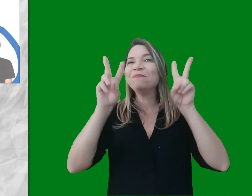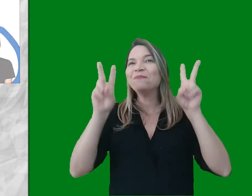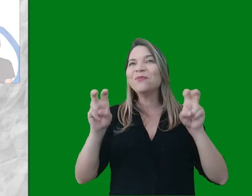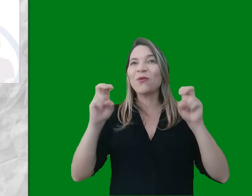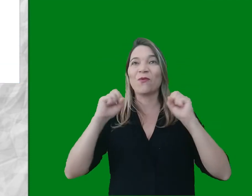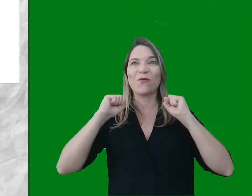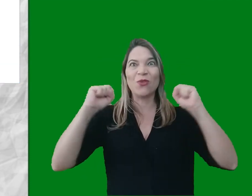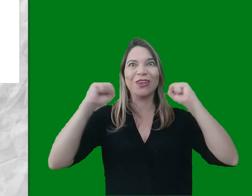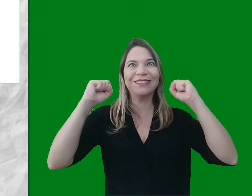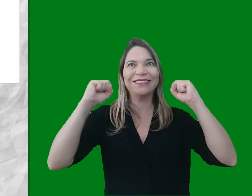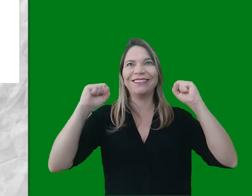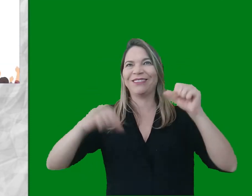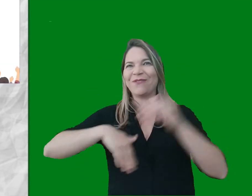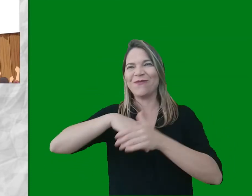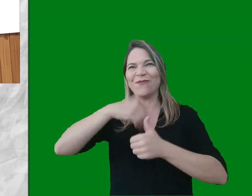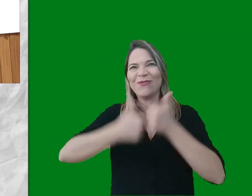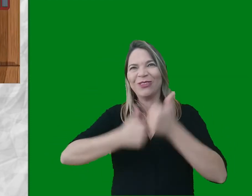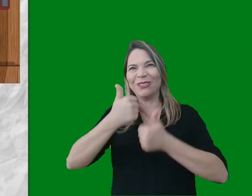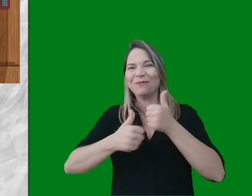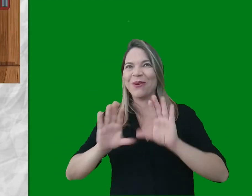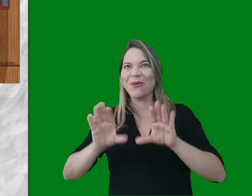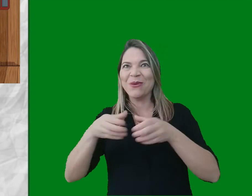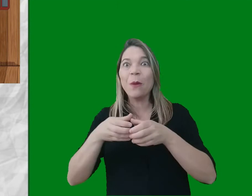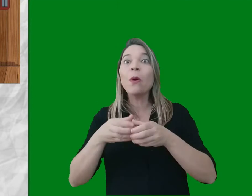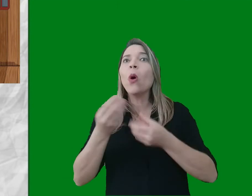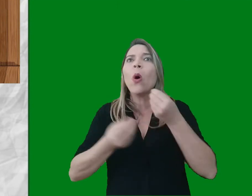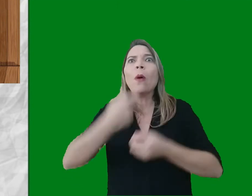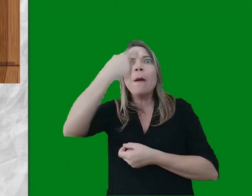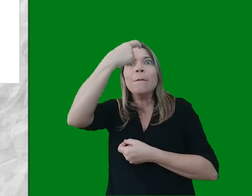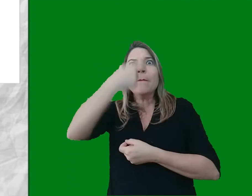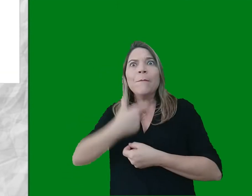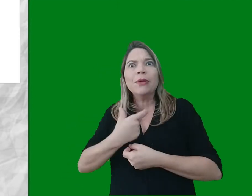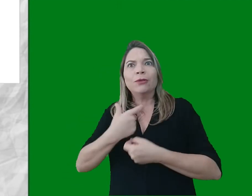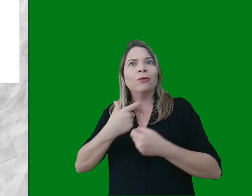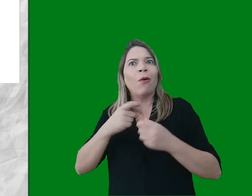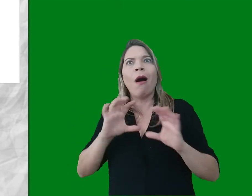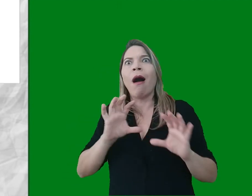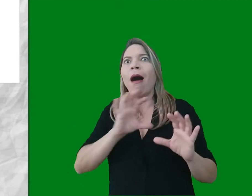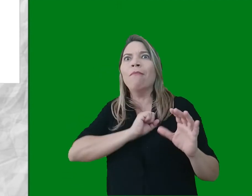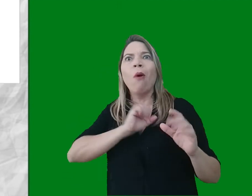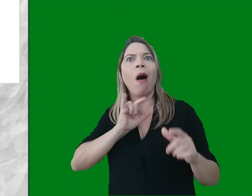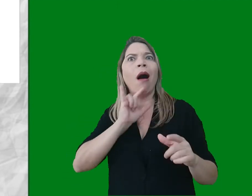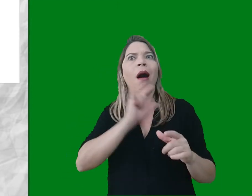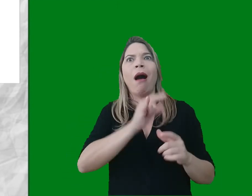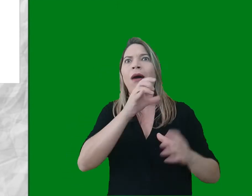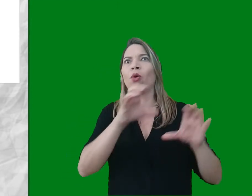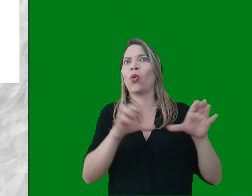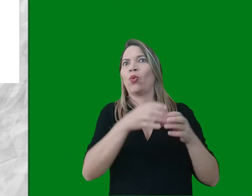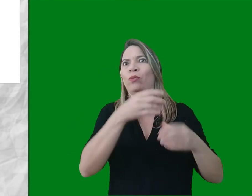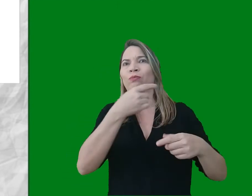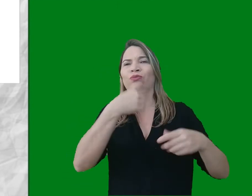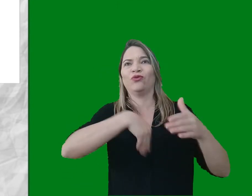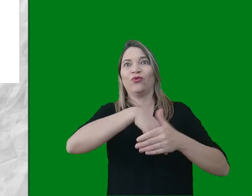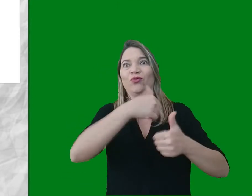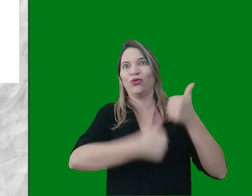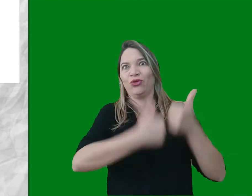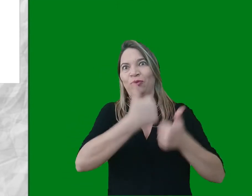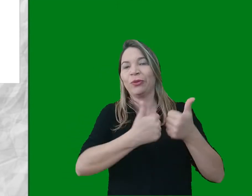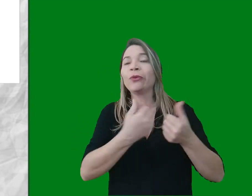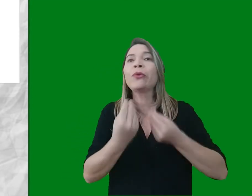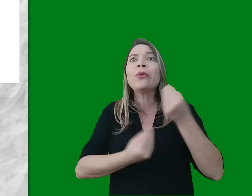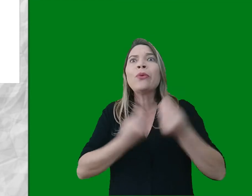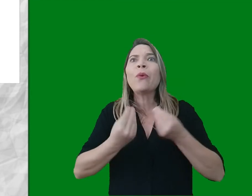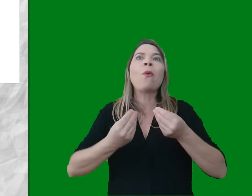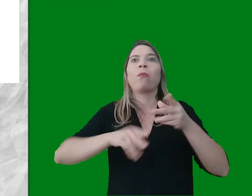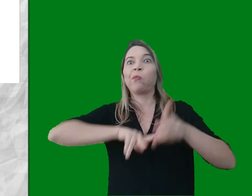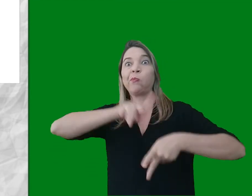autores apresentam nuances e contextos do elo que liga o sujeito a seu clube, o torcer. Inicialmente, são delineados os passos da